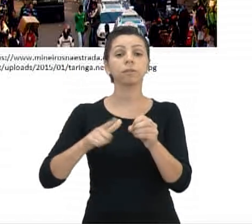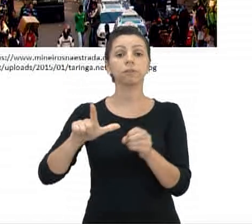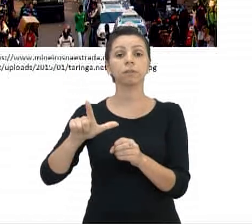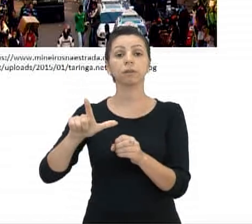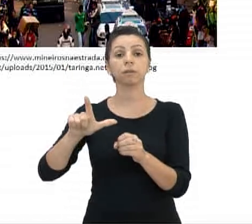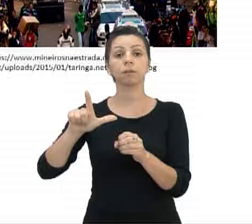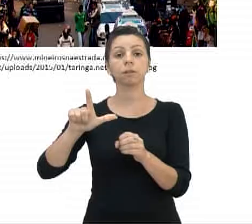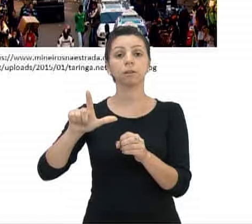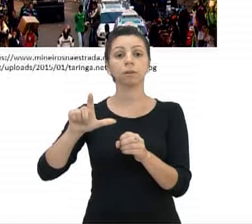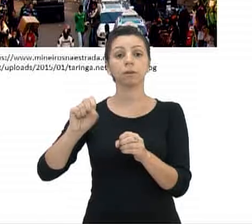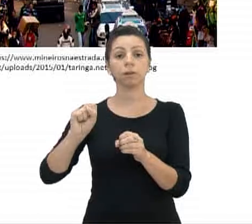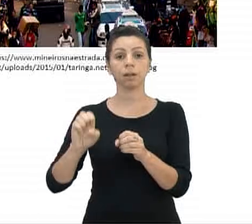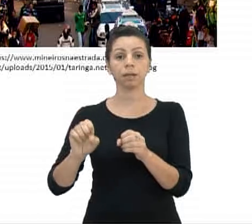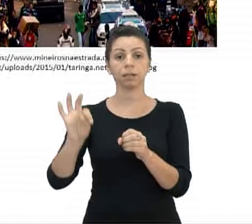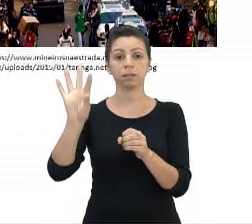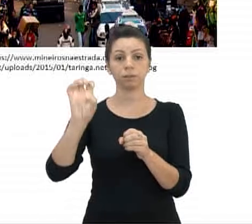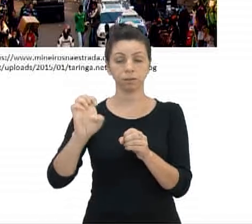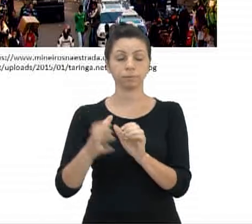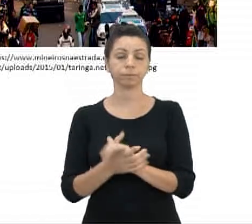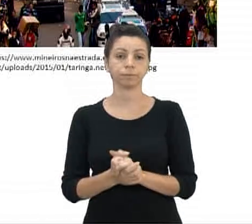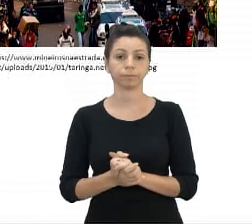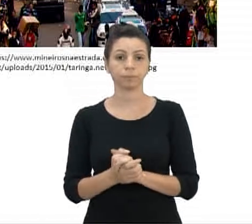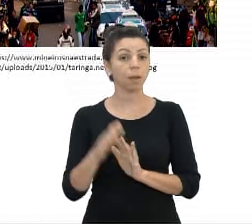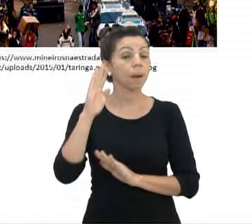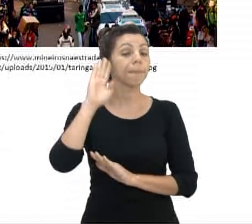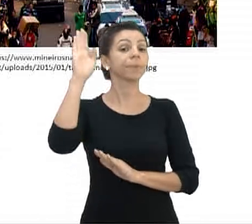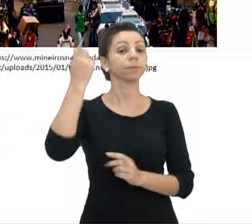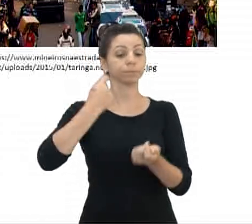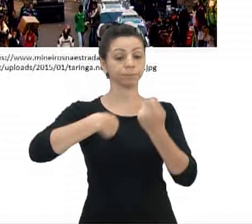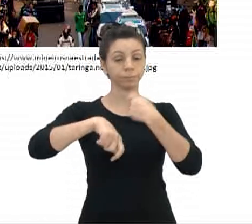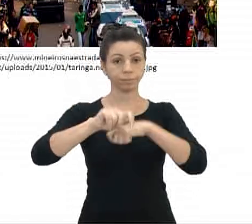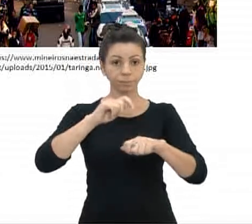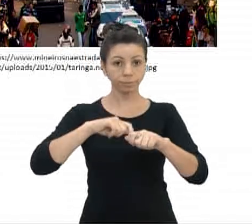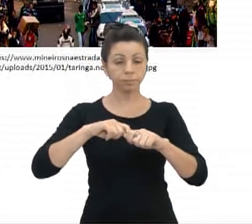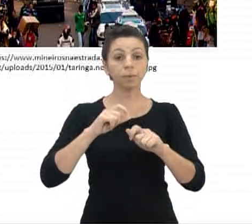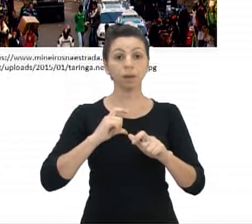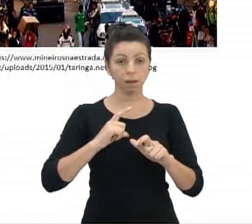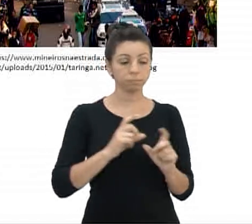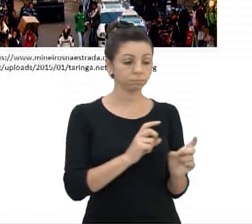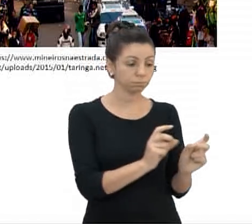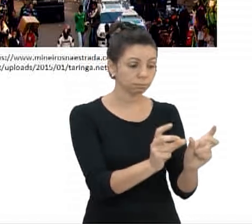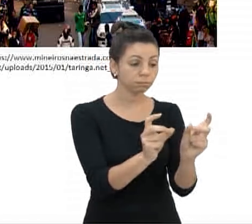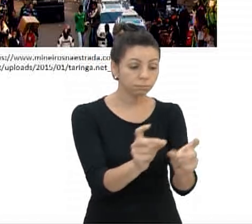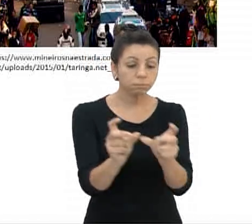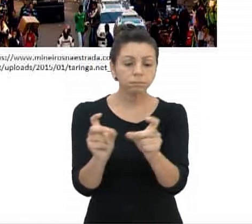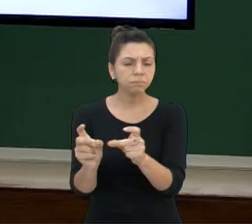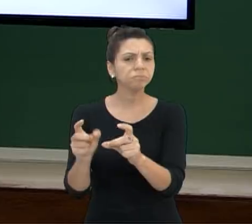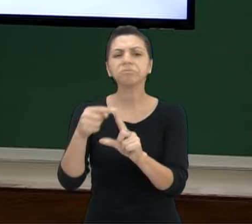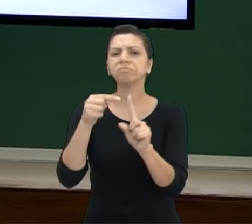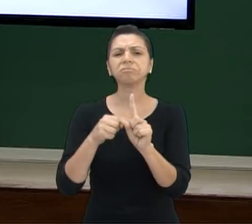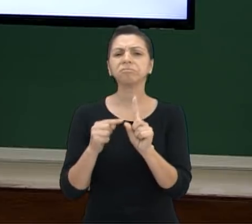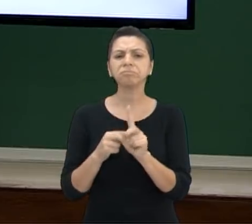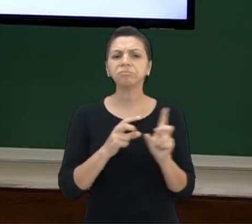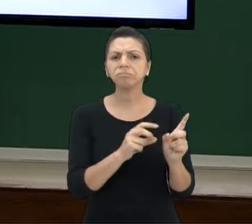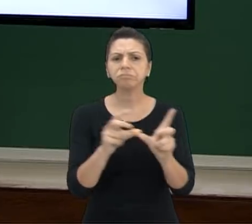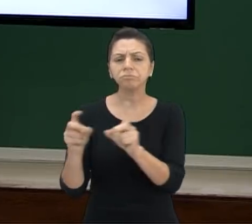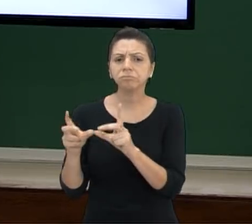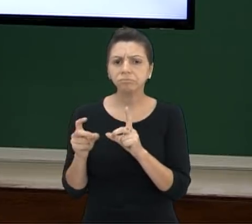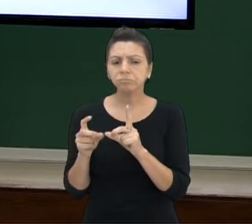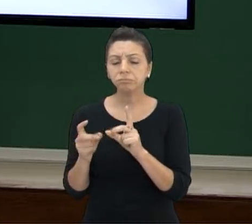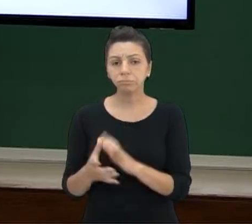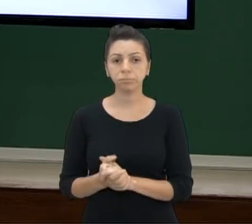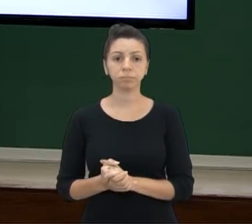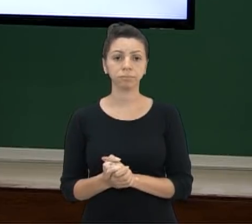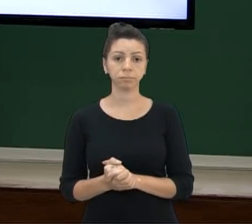que a principal atividade econômica é o comércio. E que tipo de comércio? A comercialização